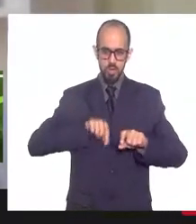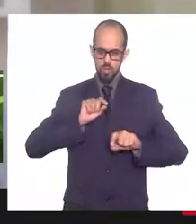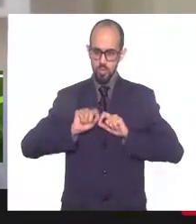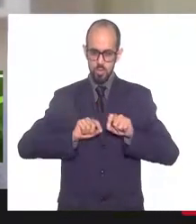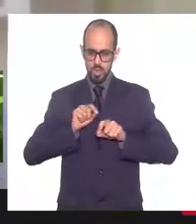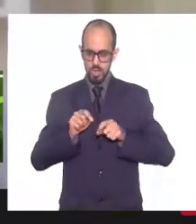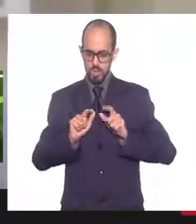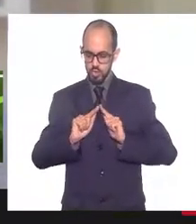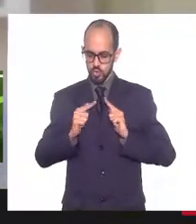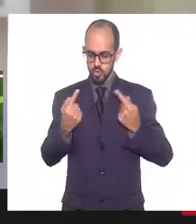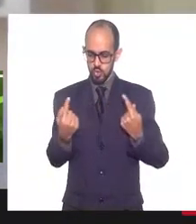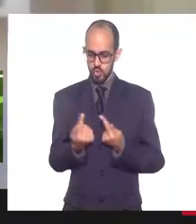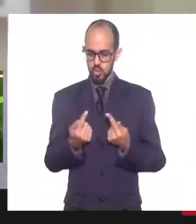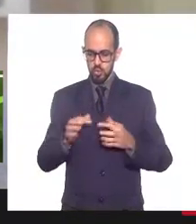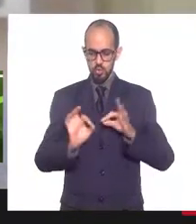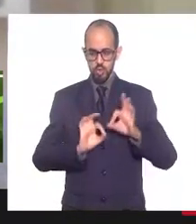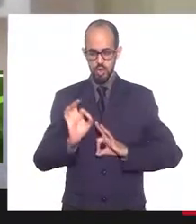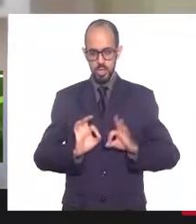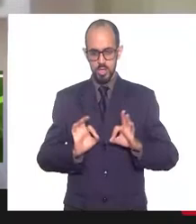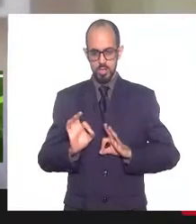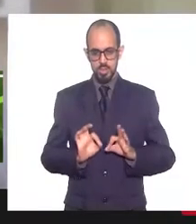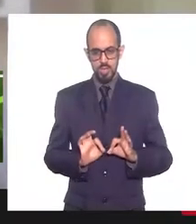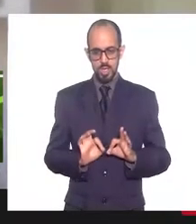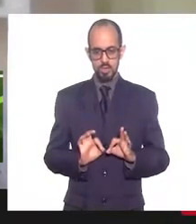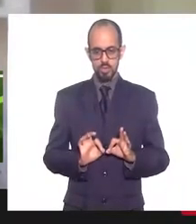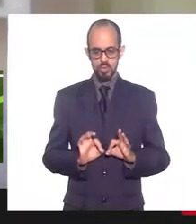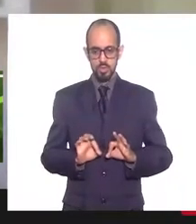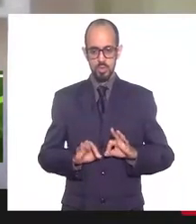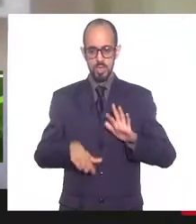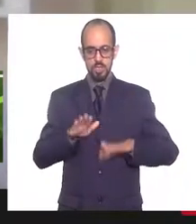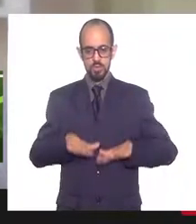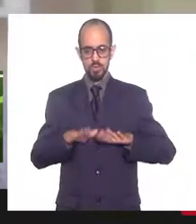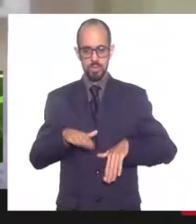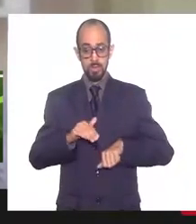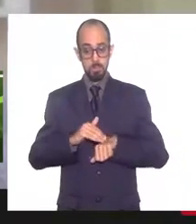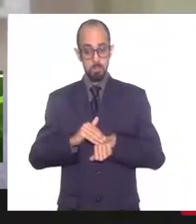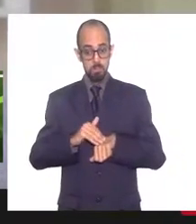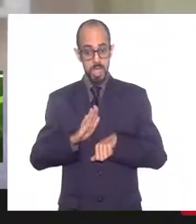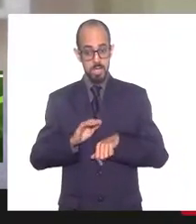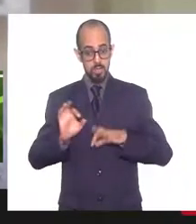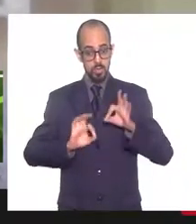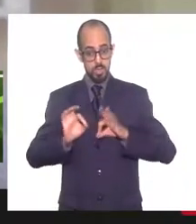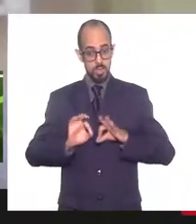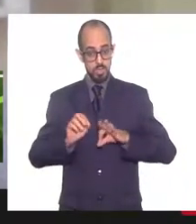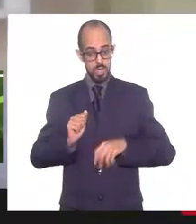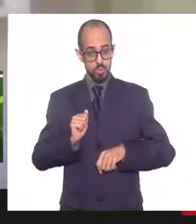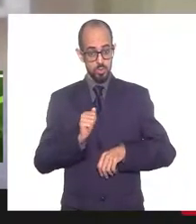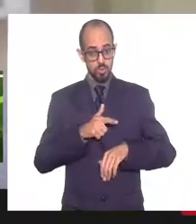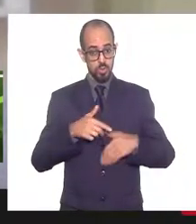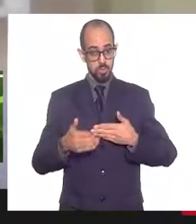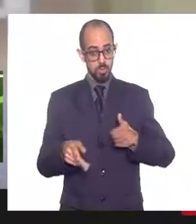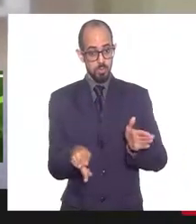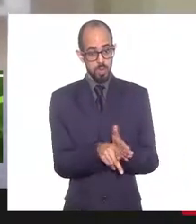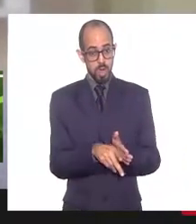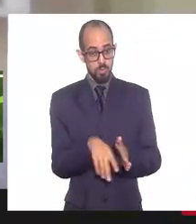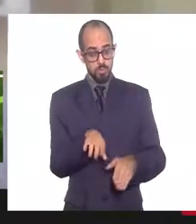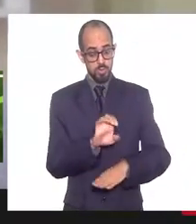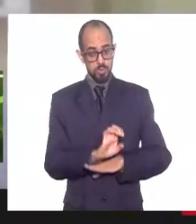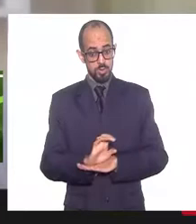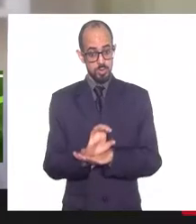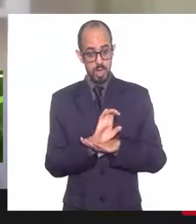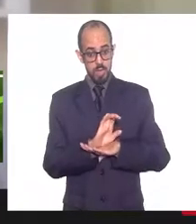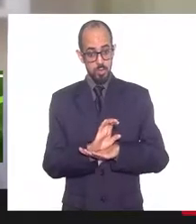de grupos organizados, muitas vezes mais organizados do que o Estado, o próprio Estado naqueles